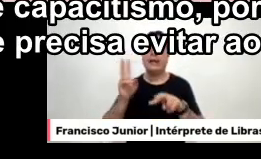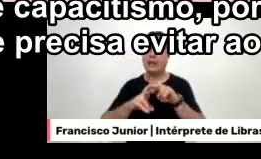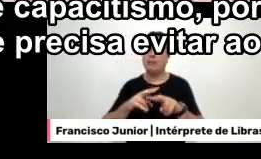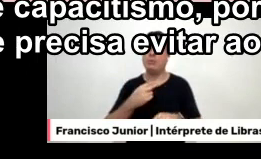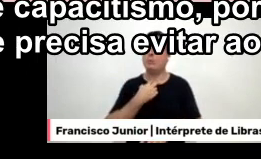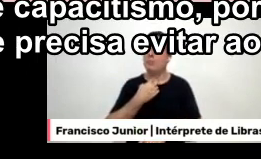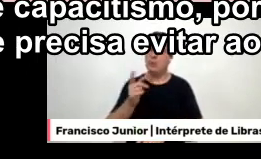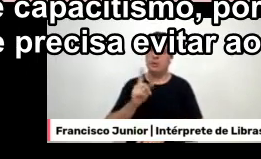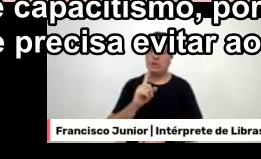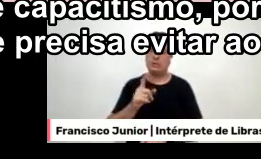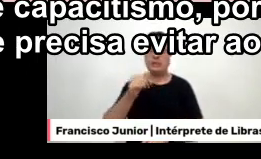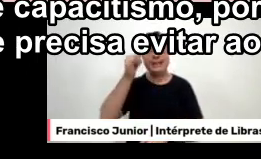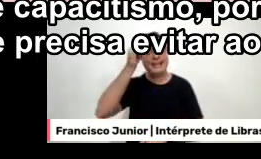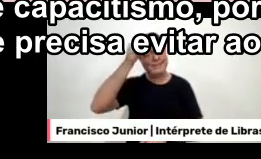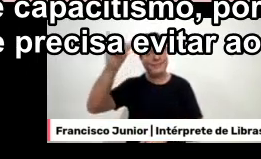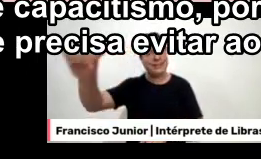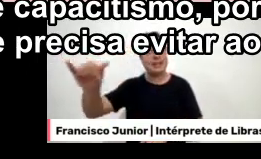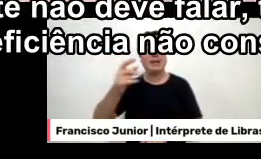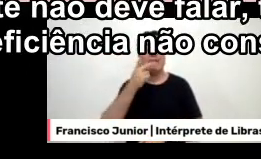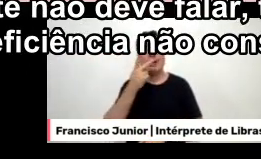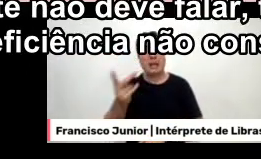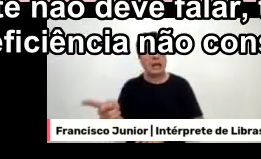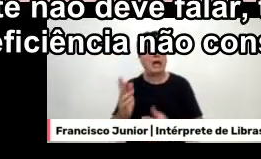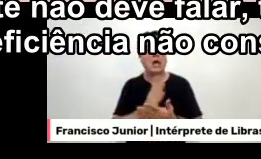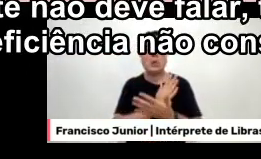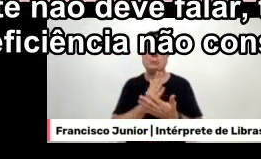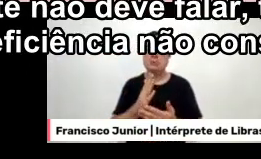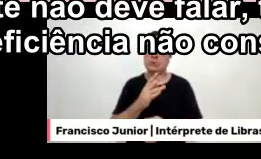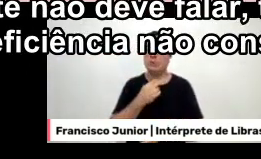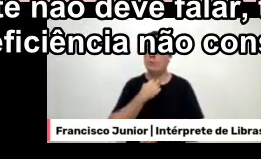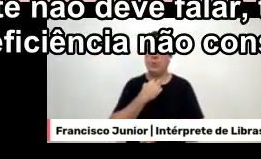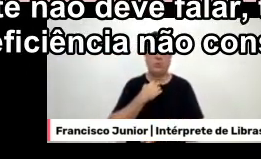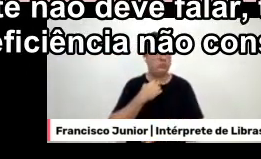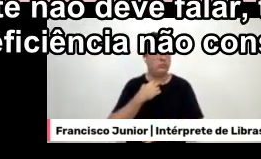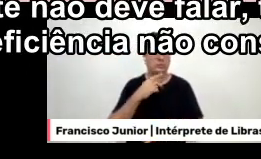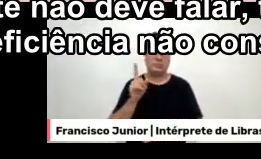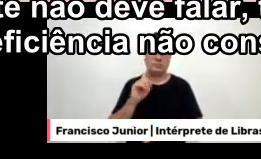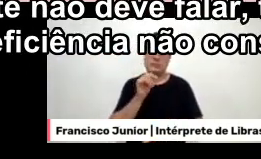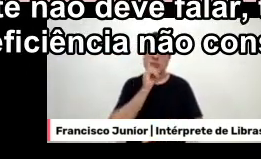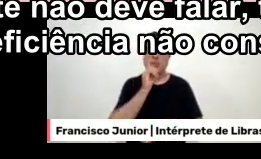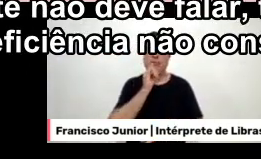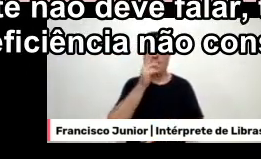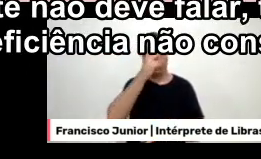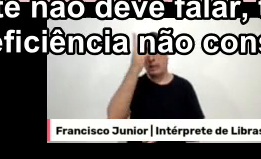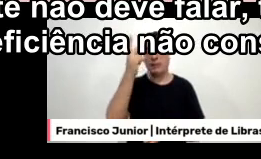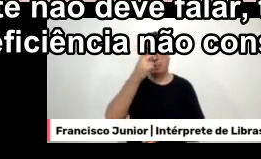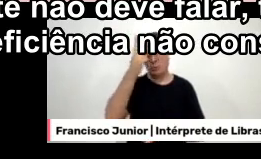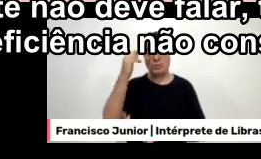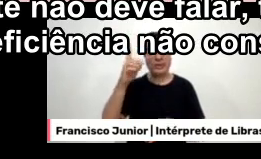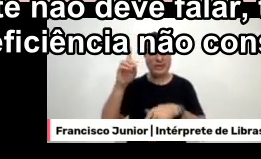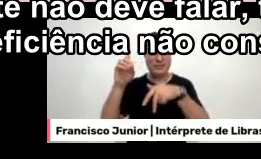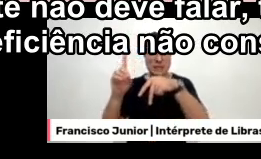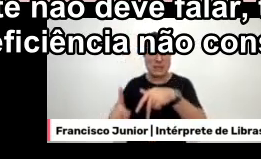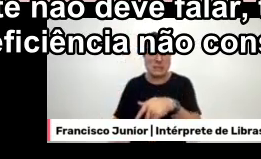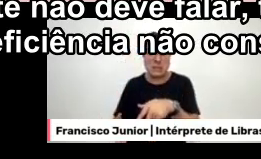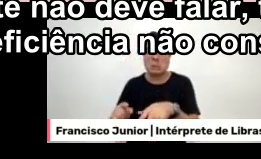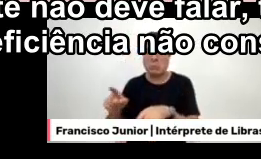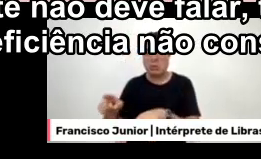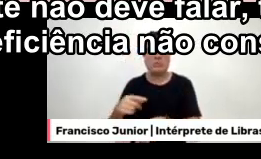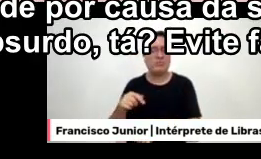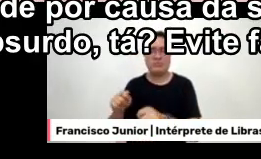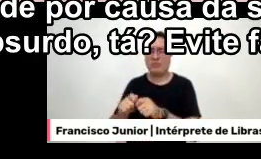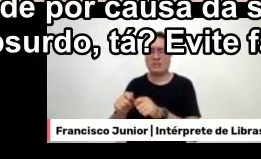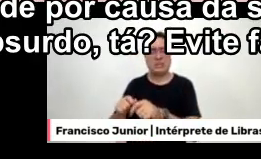gente precisa evitar ao máximo falar coisas que a gente não deve falar, tá? Dizer que uma pessoa com deficiência não consegue realizar